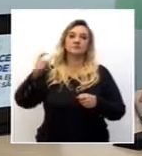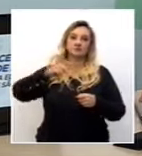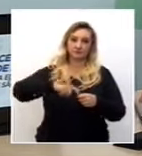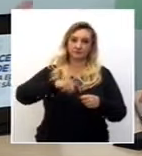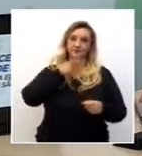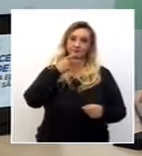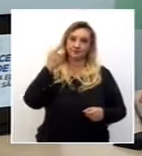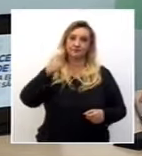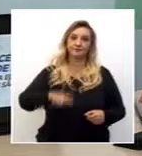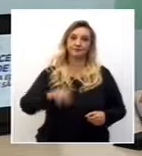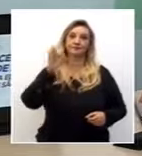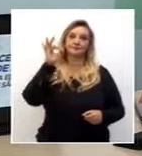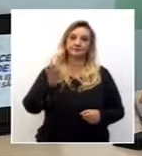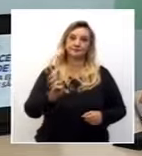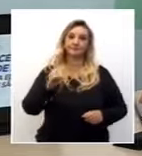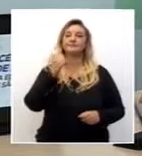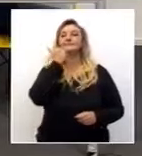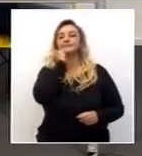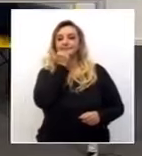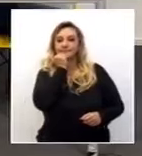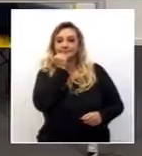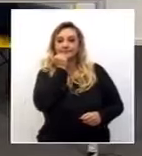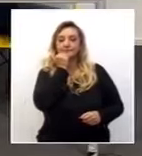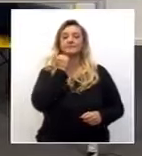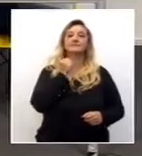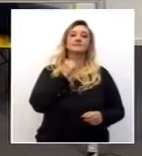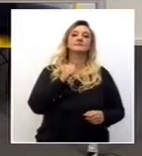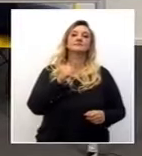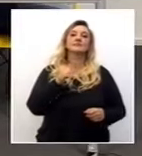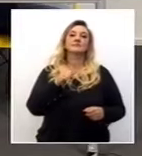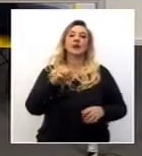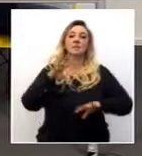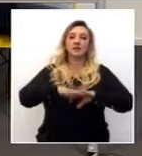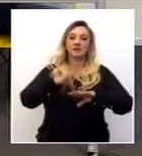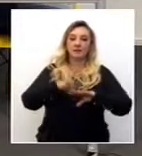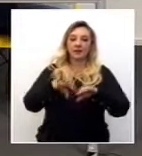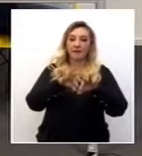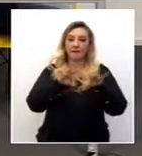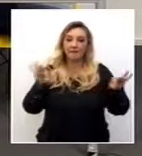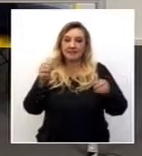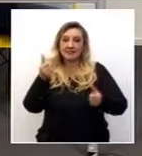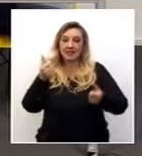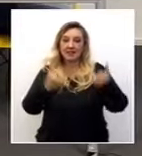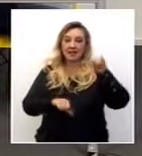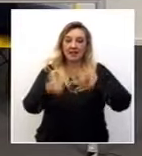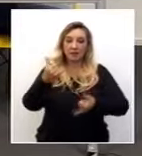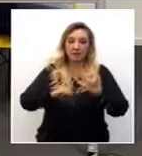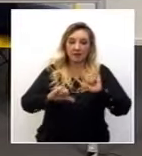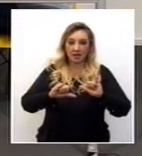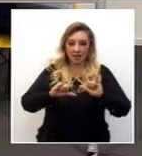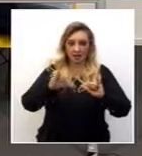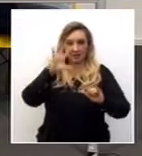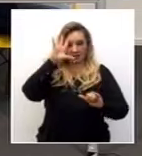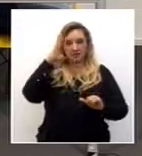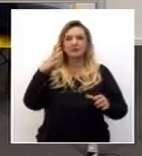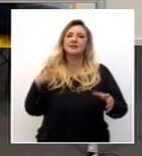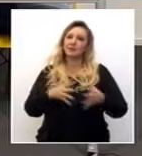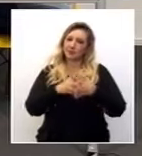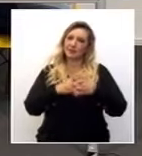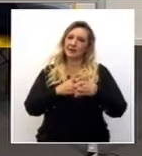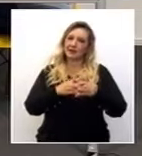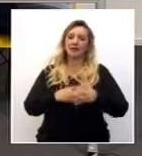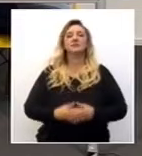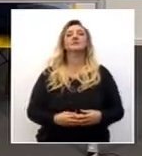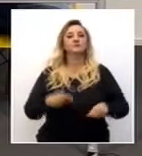batendo naquela tecla, exatas, né? Matemática, Sim. física e química, que tem que ter aquela atividade de resoluções, e é complicado, né?